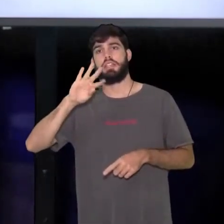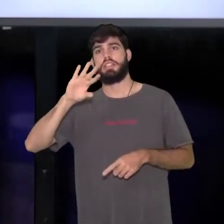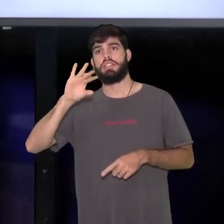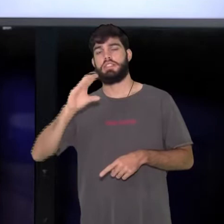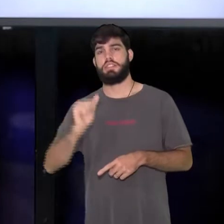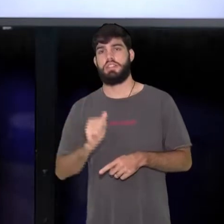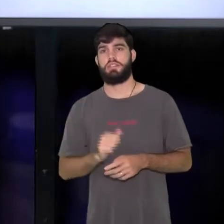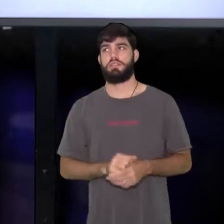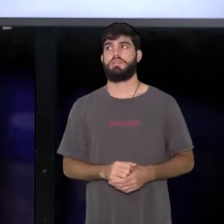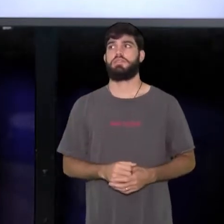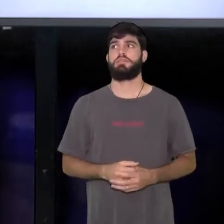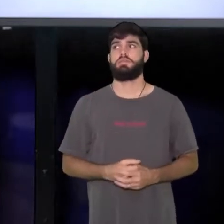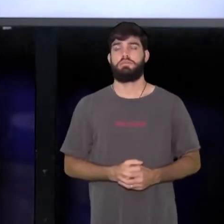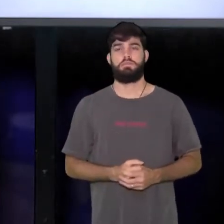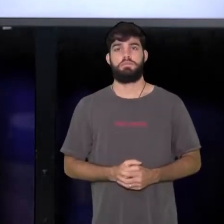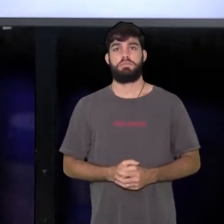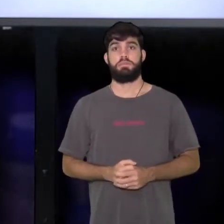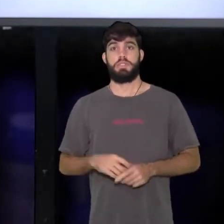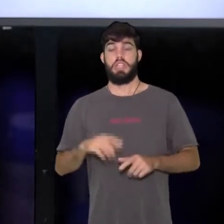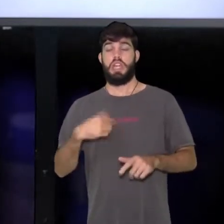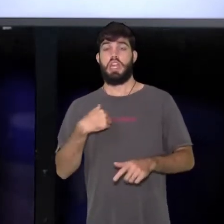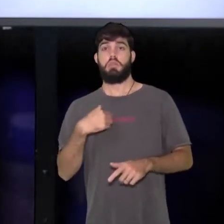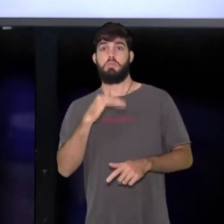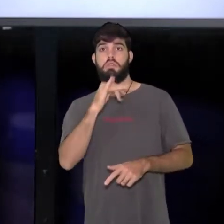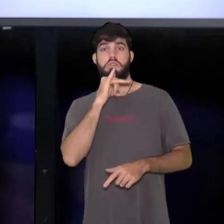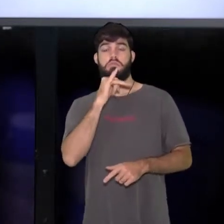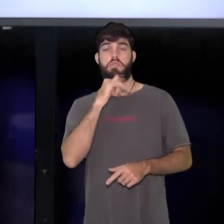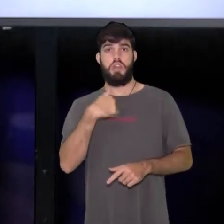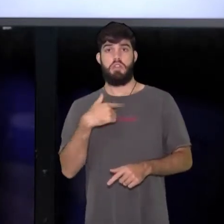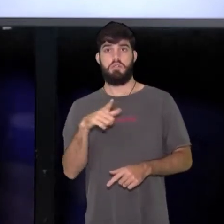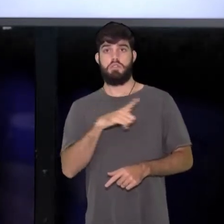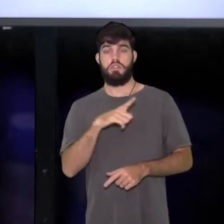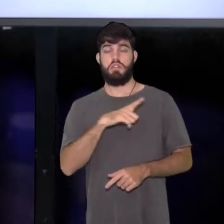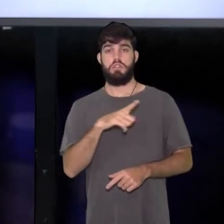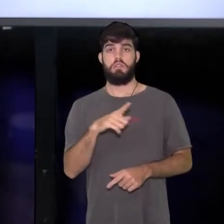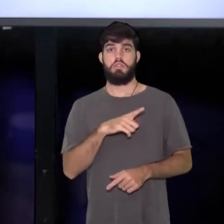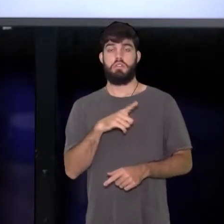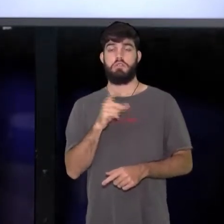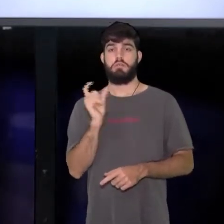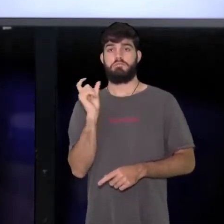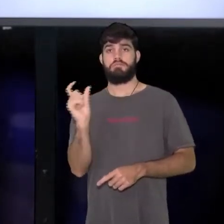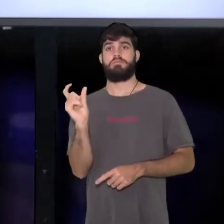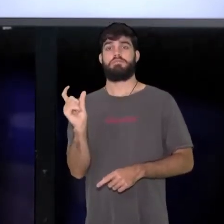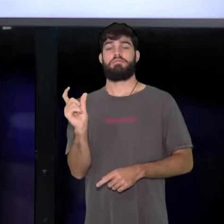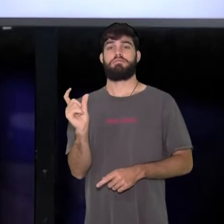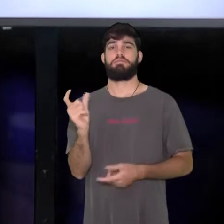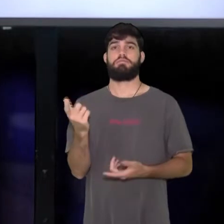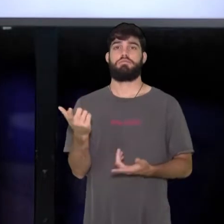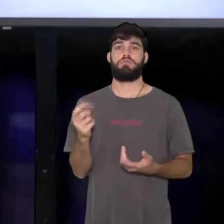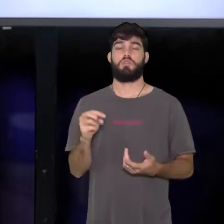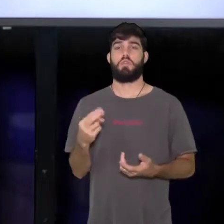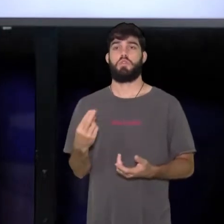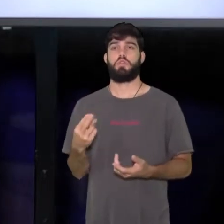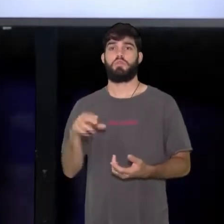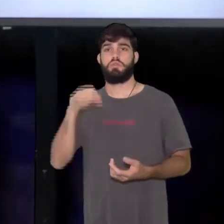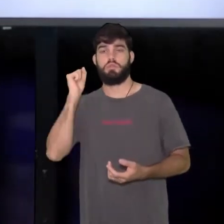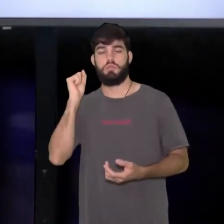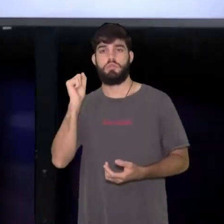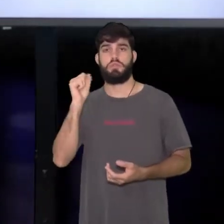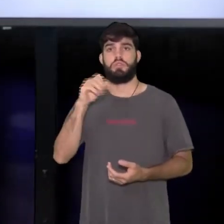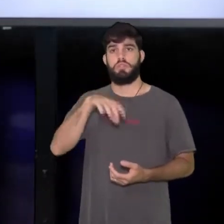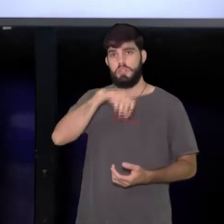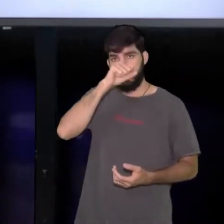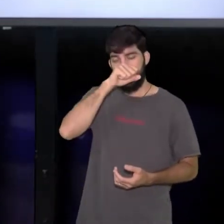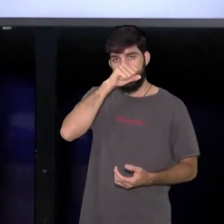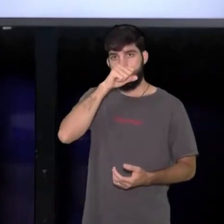verbais. É quando eu tenho palavras e imagens, ou palavras e sons, e cheiros